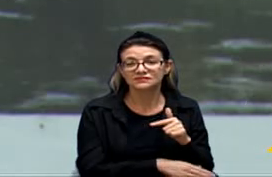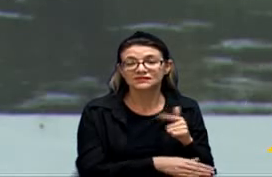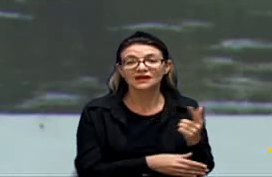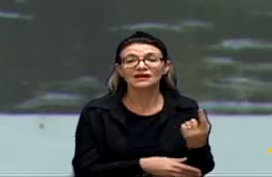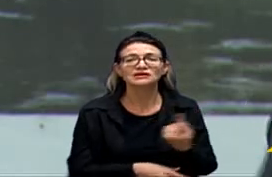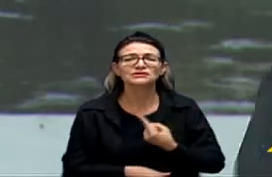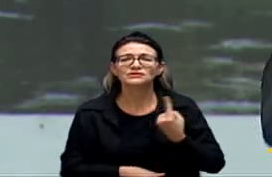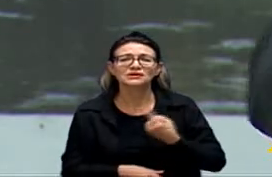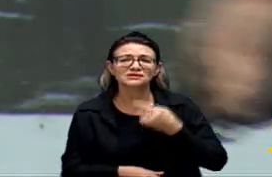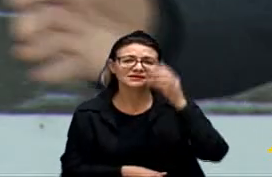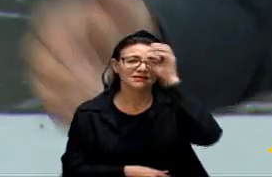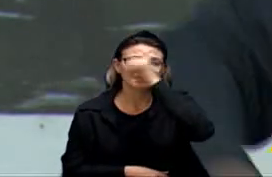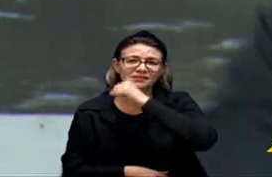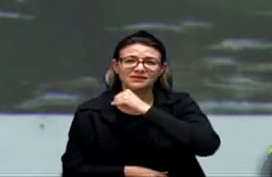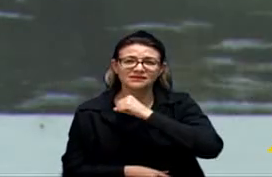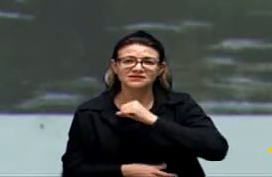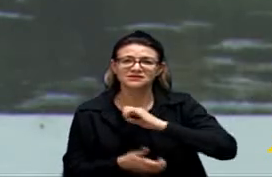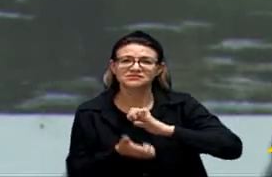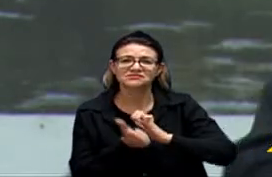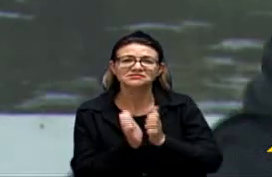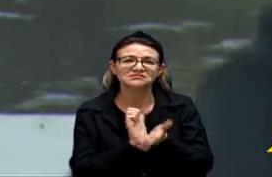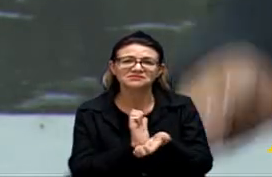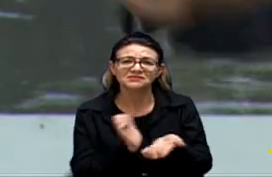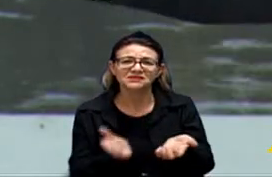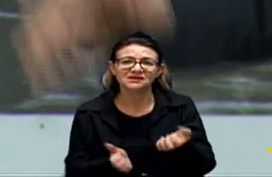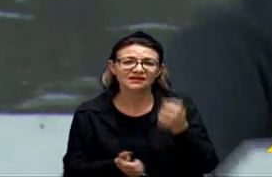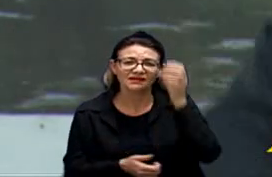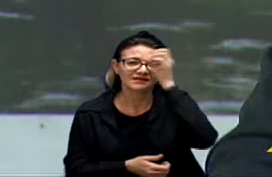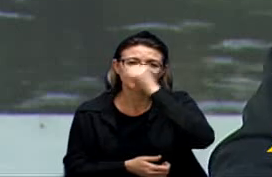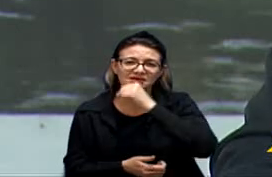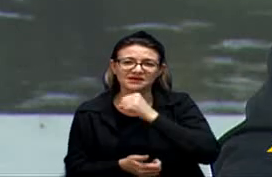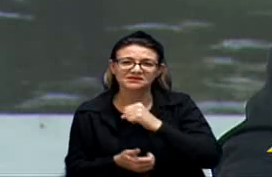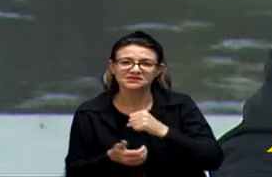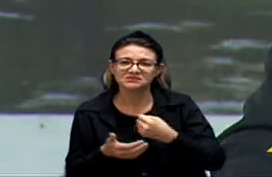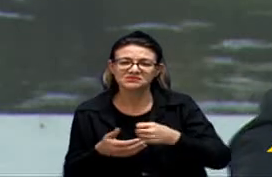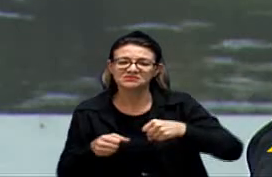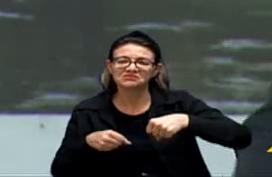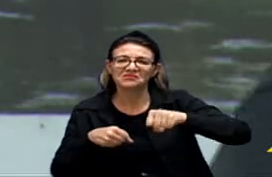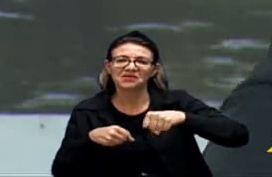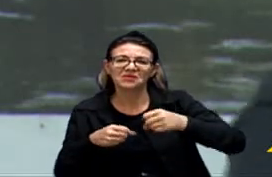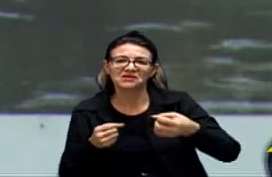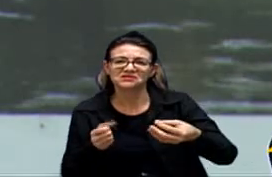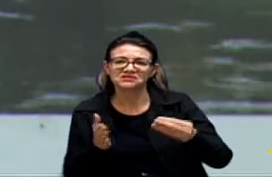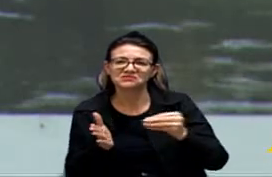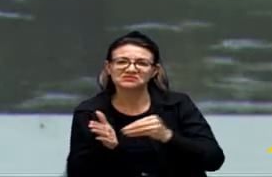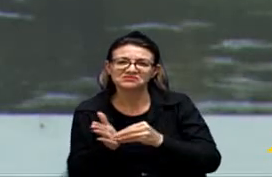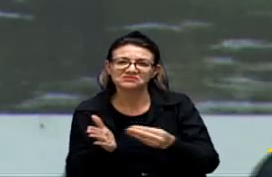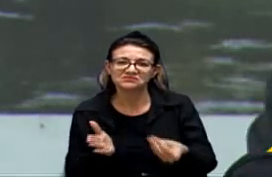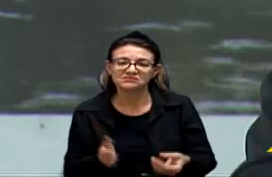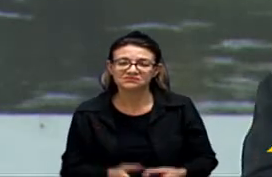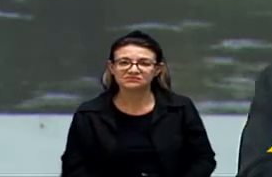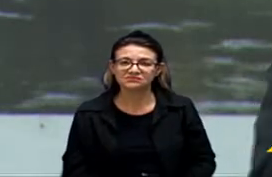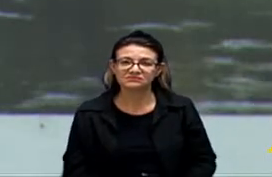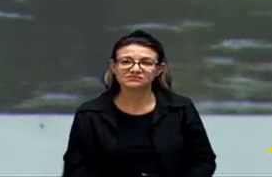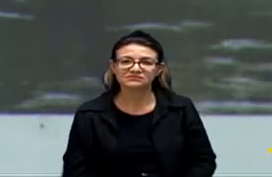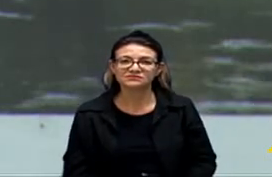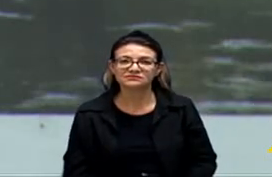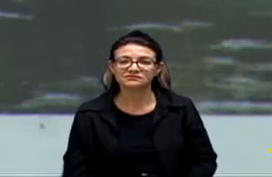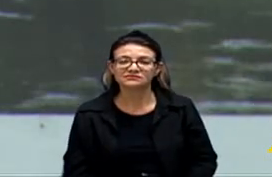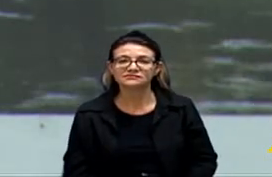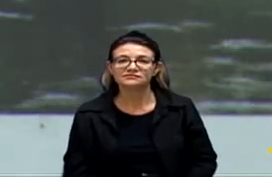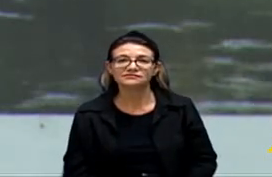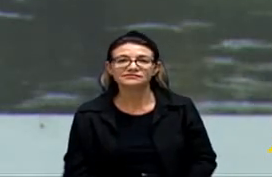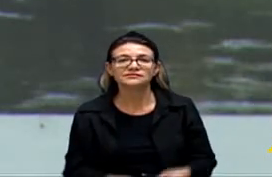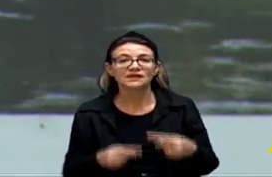sozinho o cara leva o aparelho pra casa dele e instala é só ele comprar pela internet ele vai para outra cidade e traz a proibição no município de